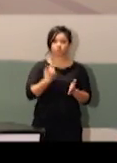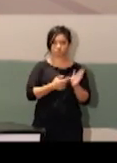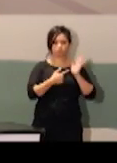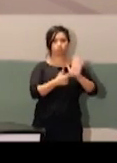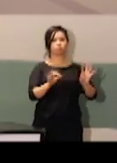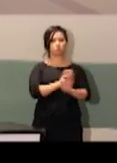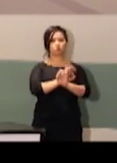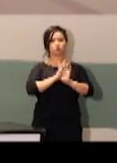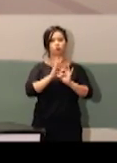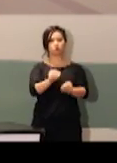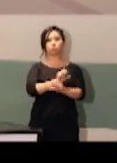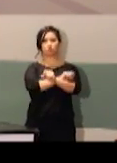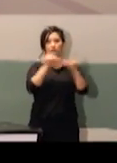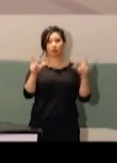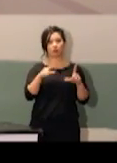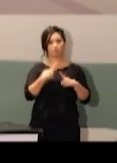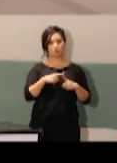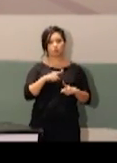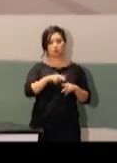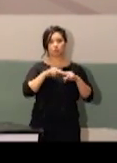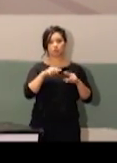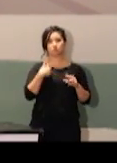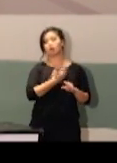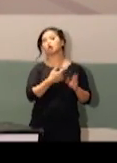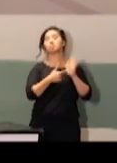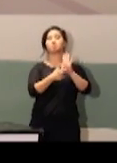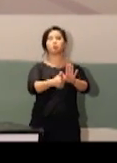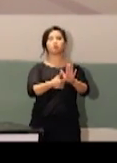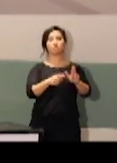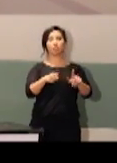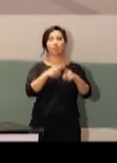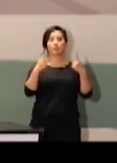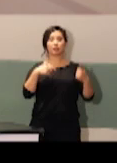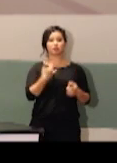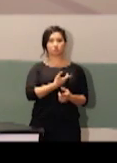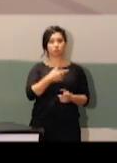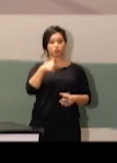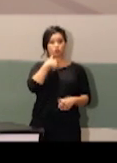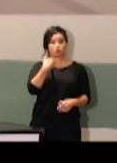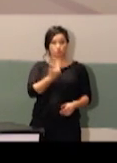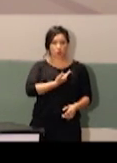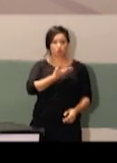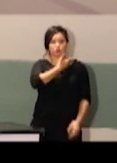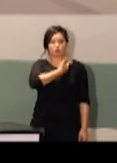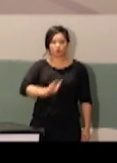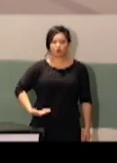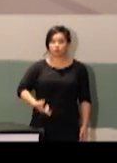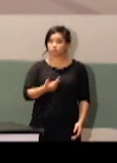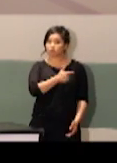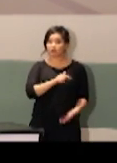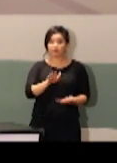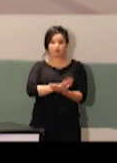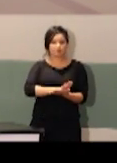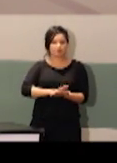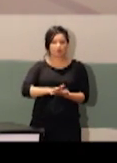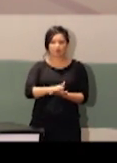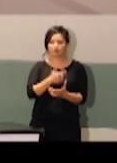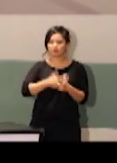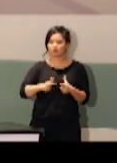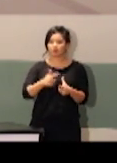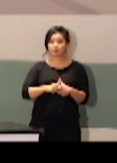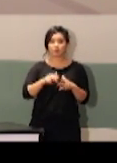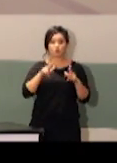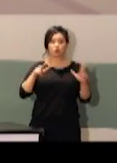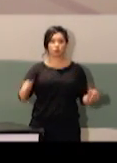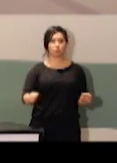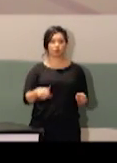isso que saem as coisas. Mas não tem um único escândalo, nenhum, tem um problema com esse governo aqui, que está aqui. E, portanto, nós